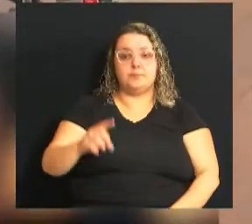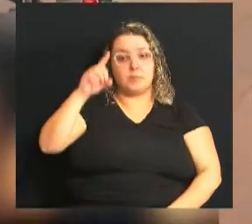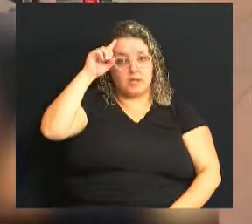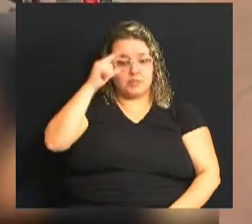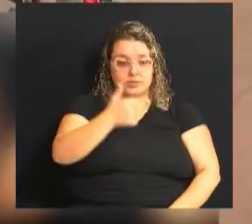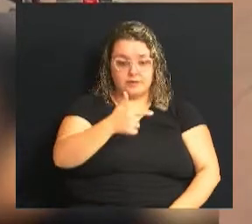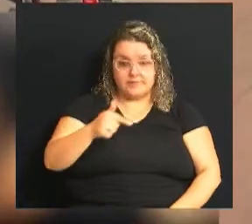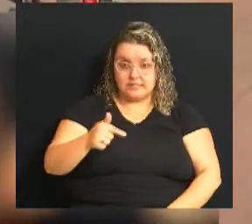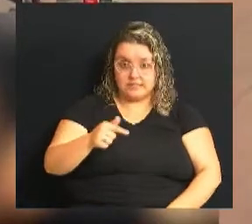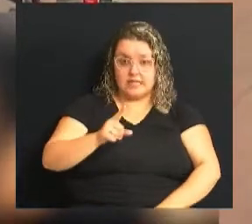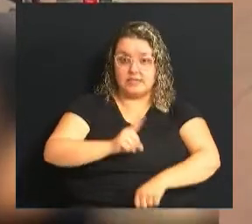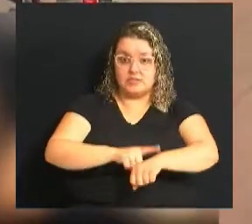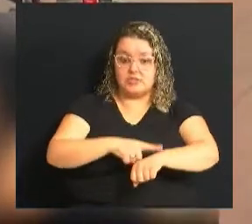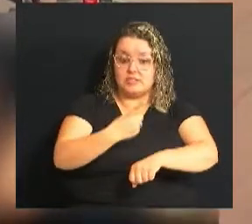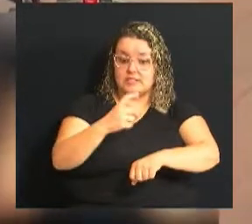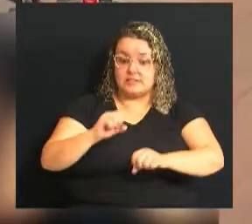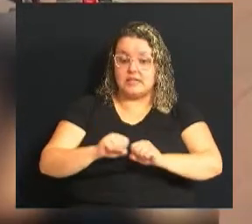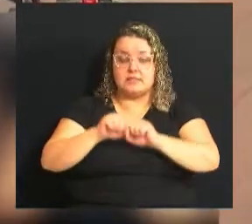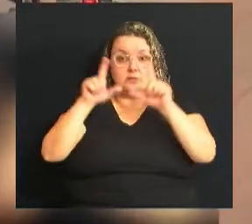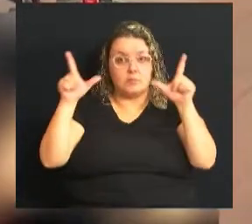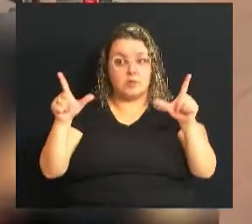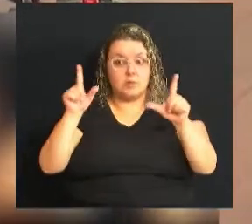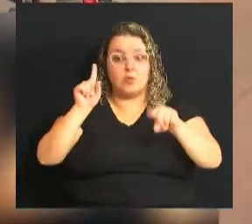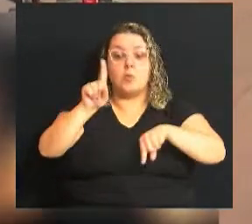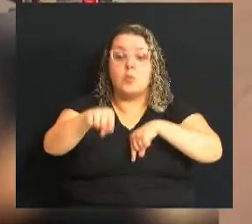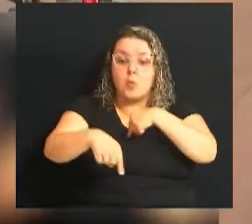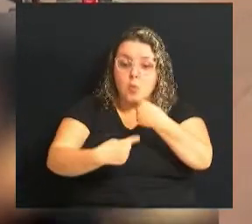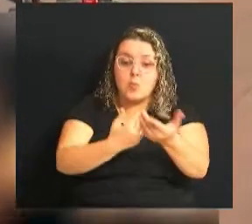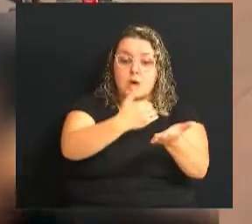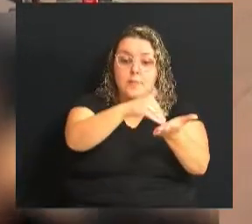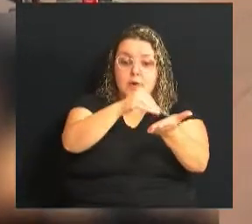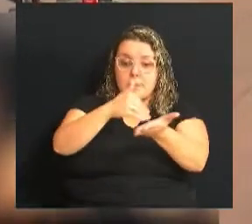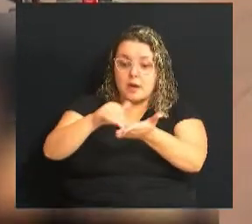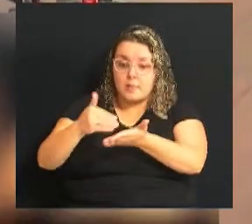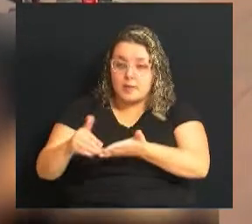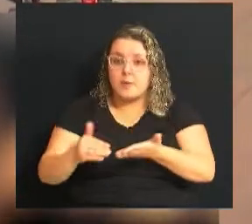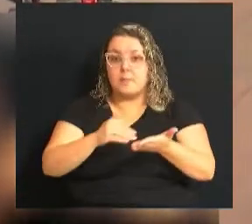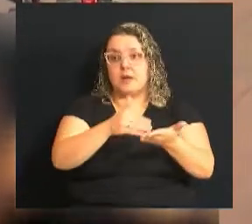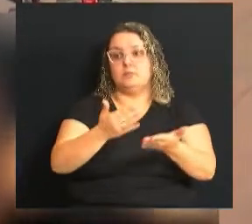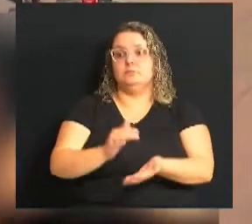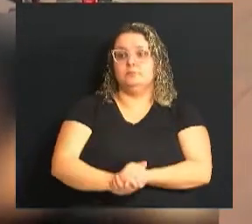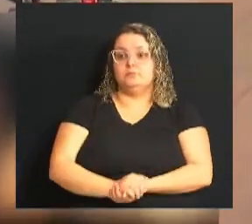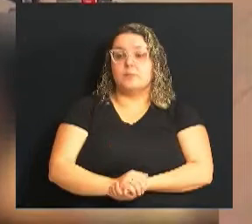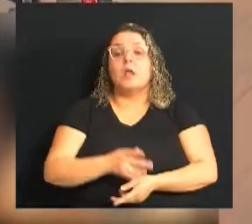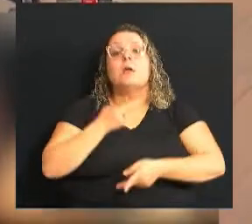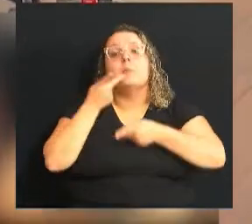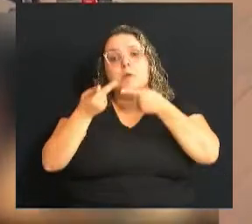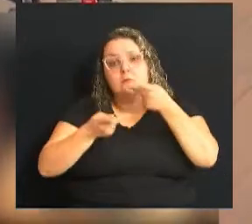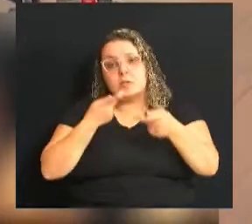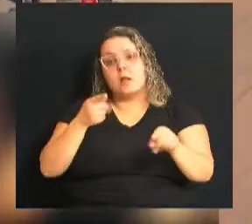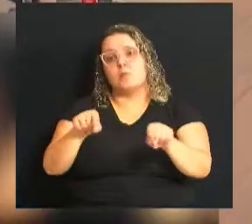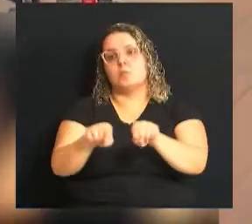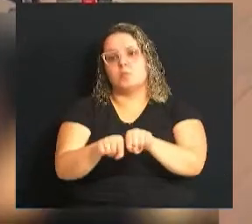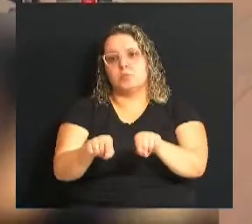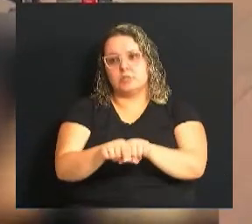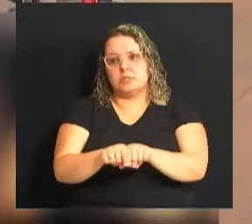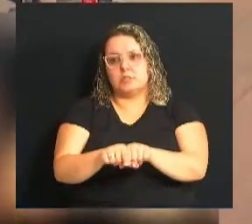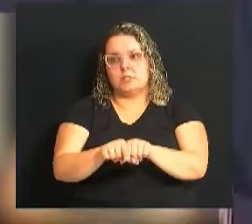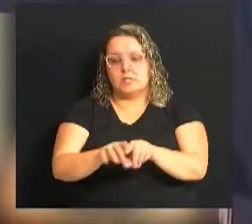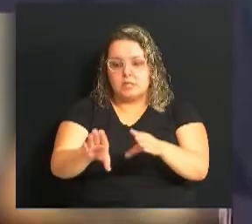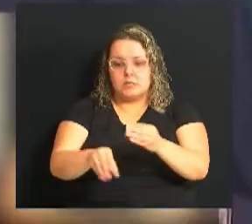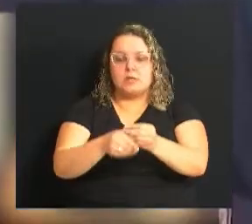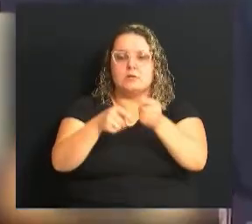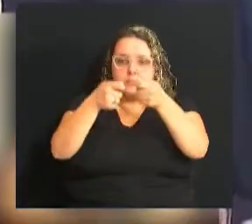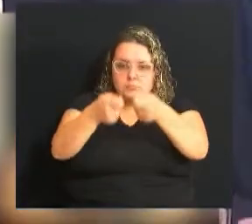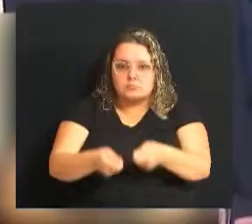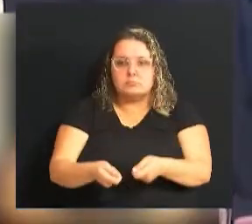manhã, nós vamos estar aqui com outras secretarias afins para falarmos também das emendas impositivas.